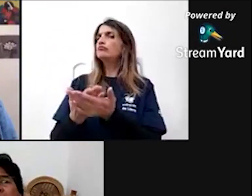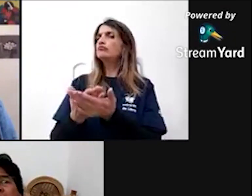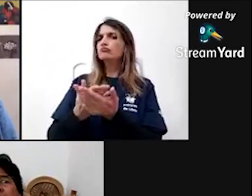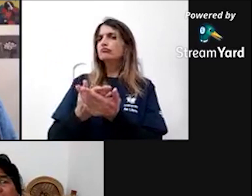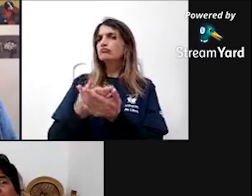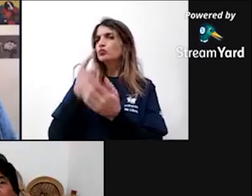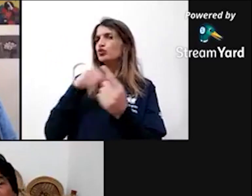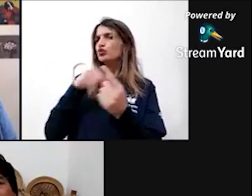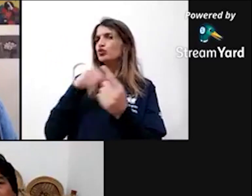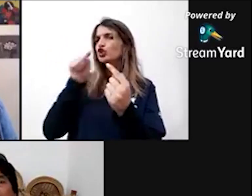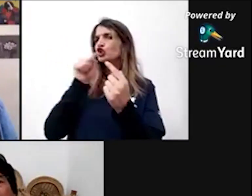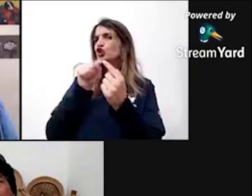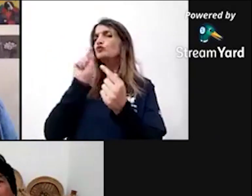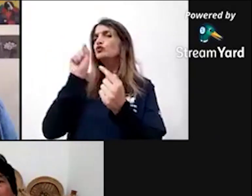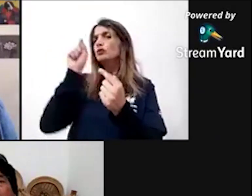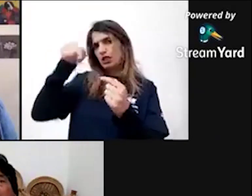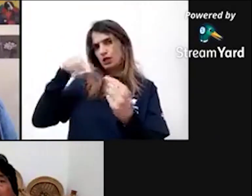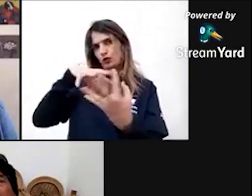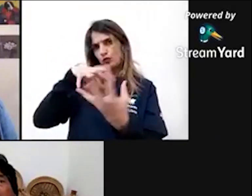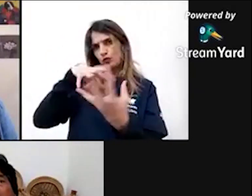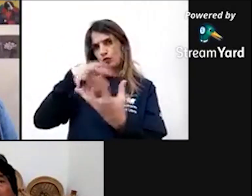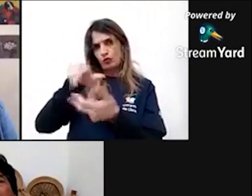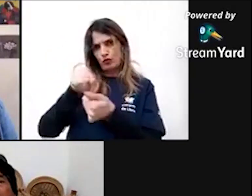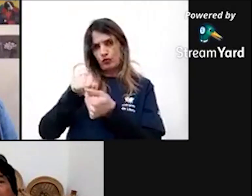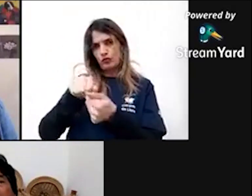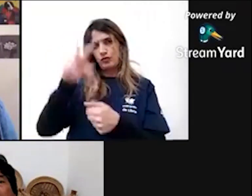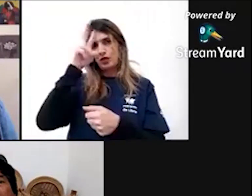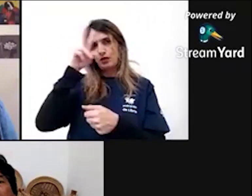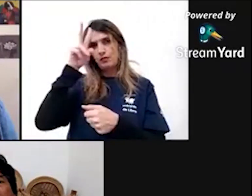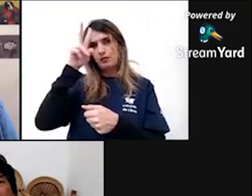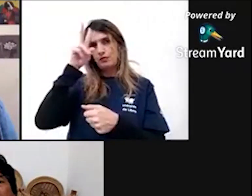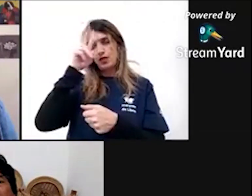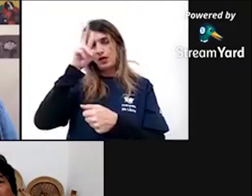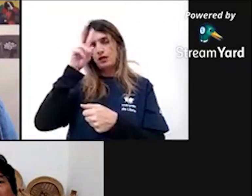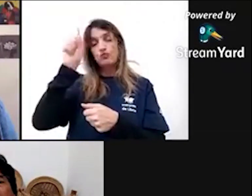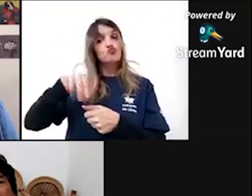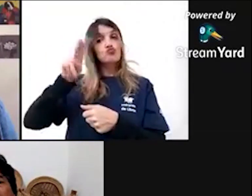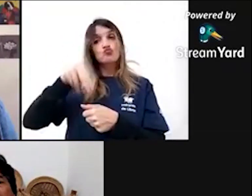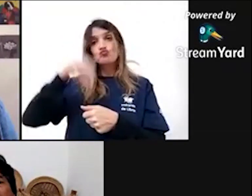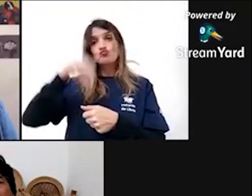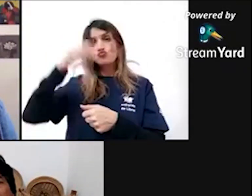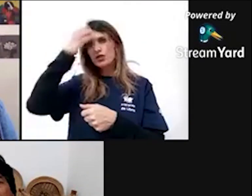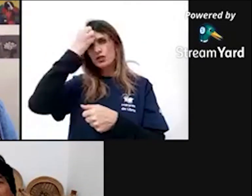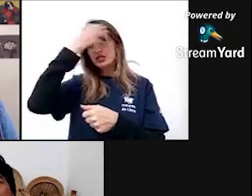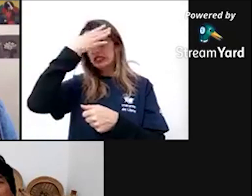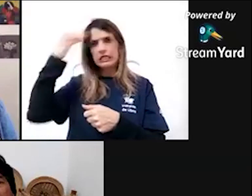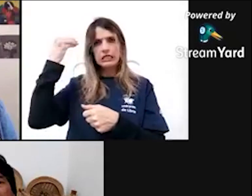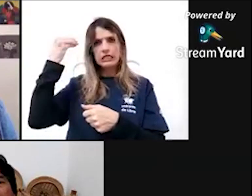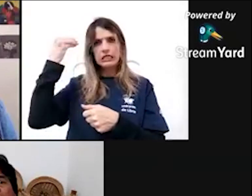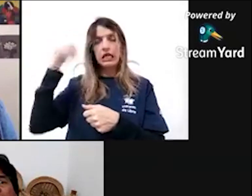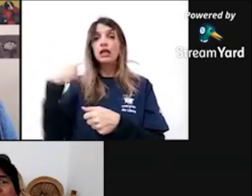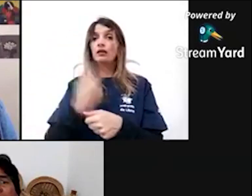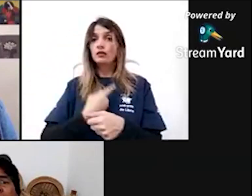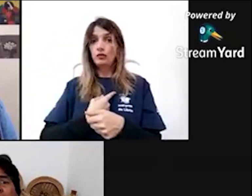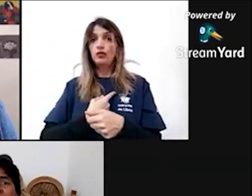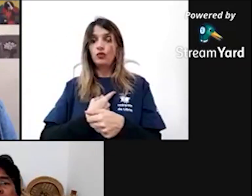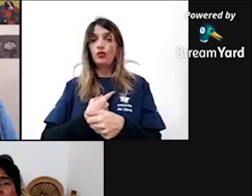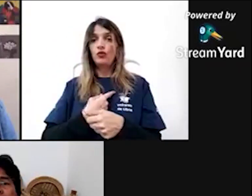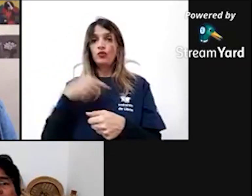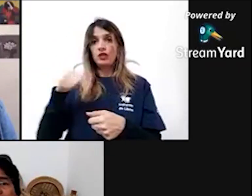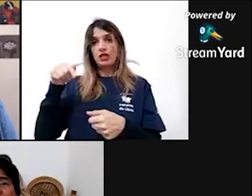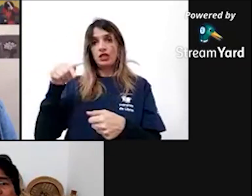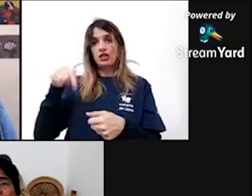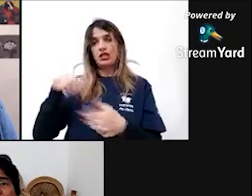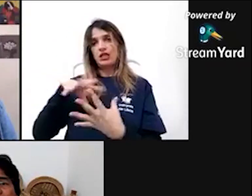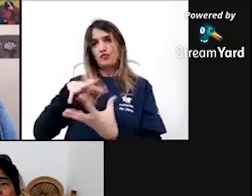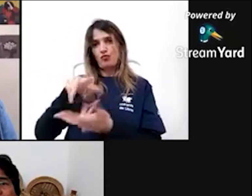que a gente, quer dizer, é lembrar de não esquecer que nós somos parte desse mundo e não donos